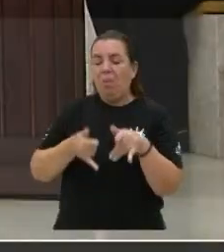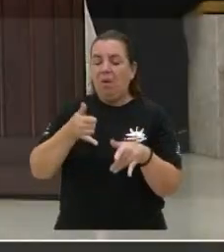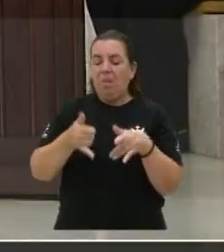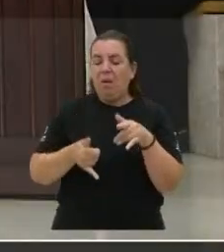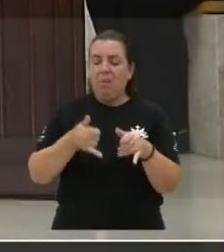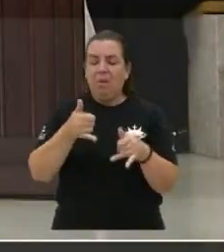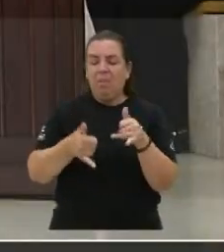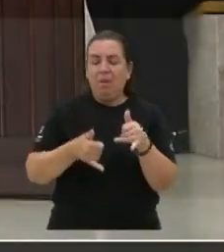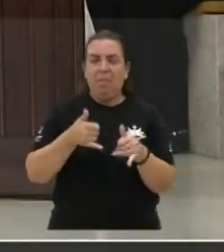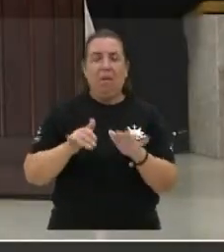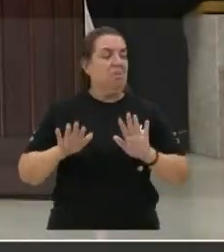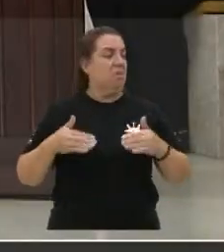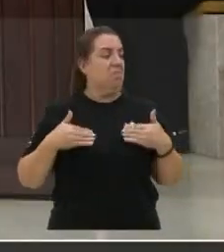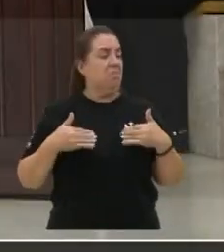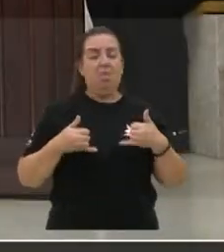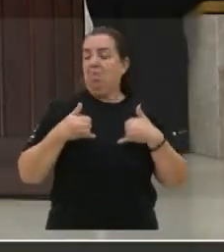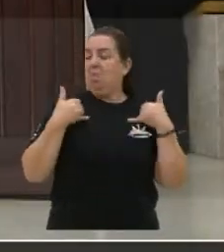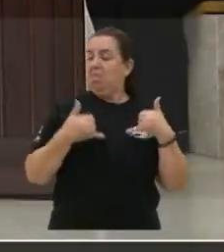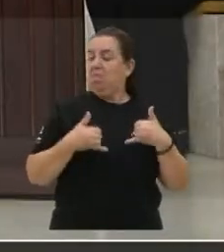pouco esse rancor.